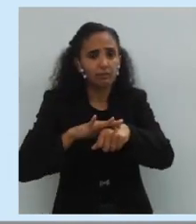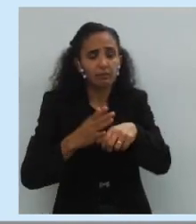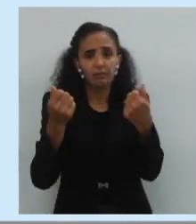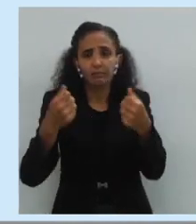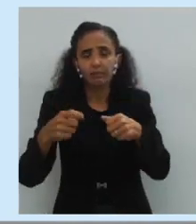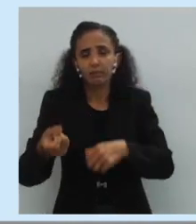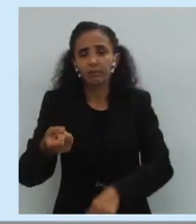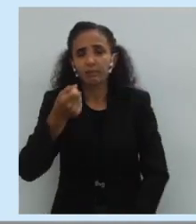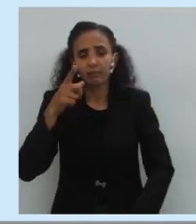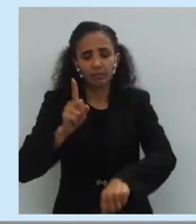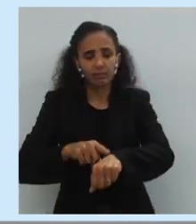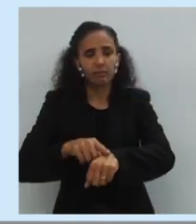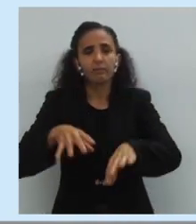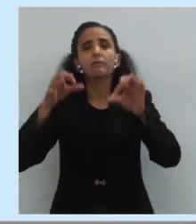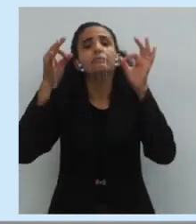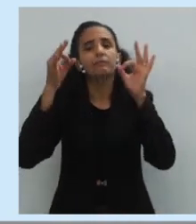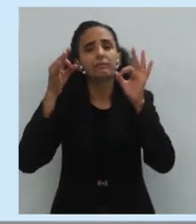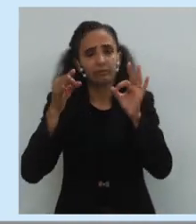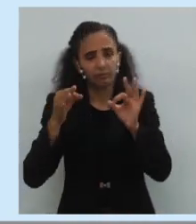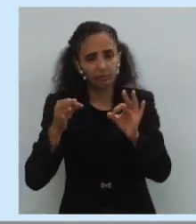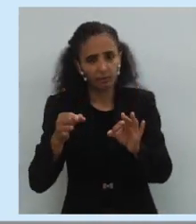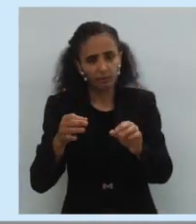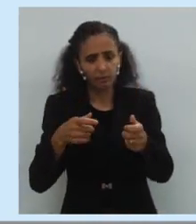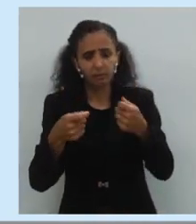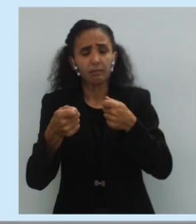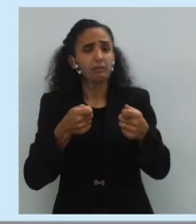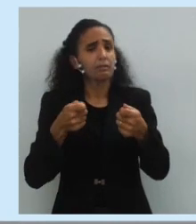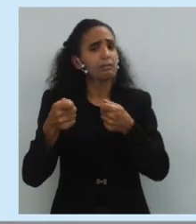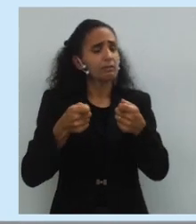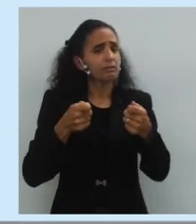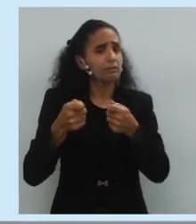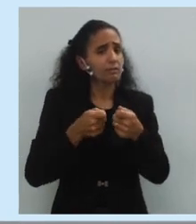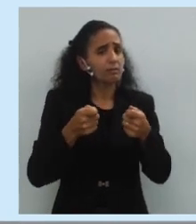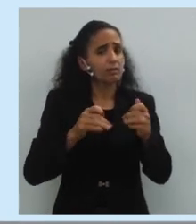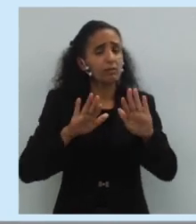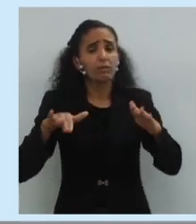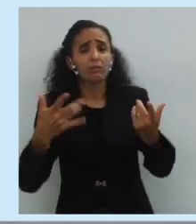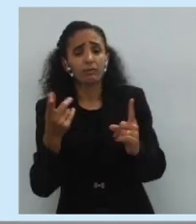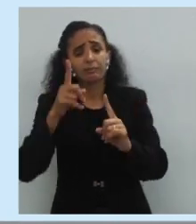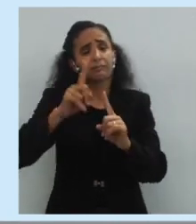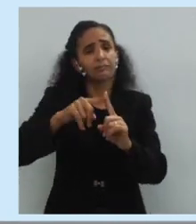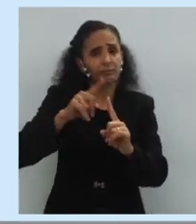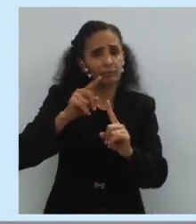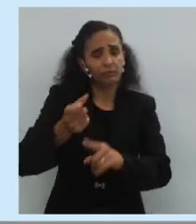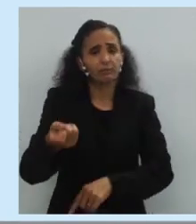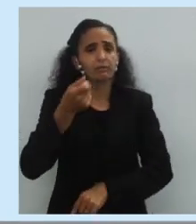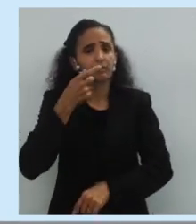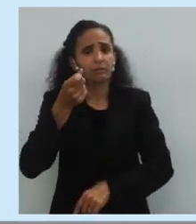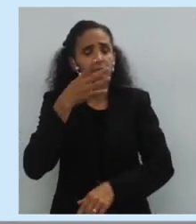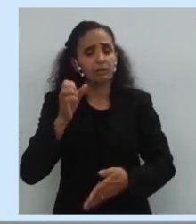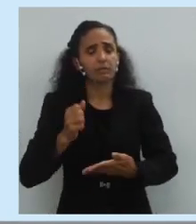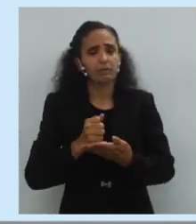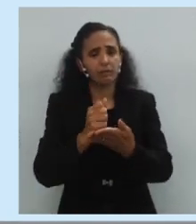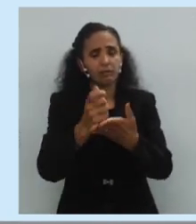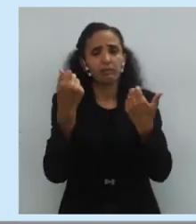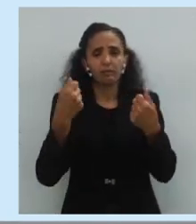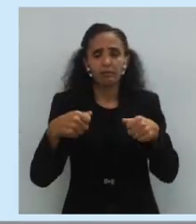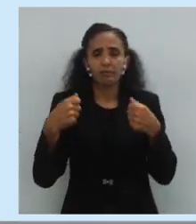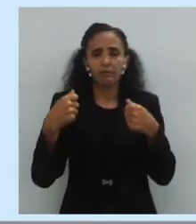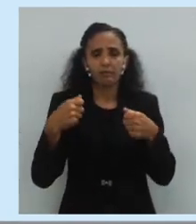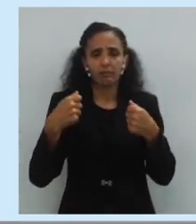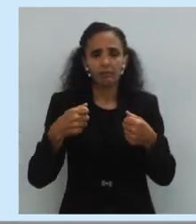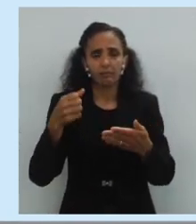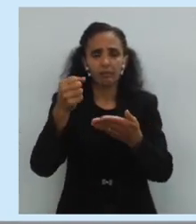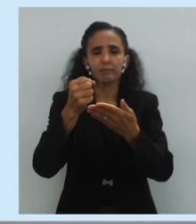antirretrovirais, que efeitos o tratamento provavelmente terá, que outros medicamentos poderão